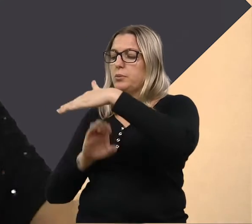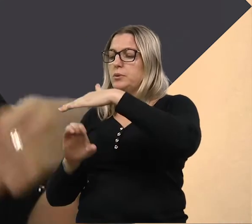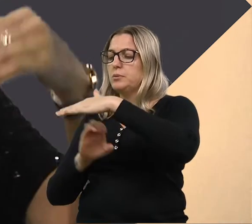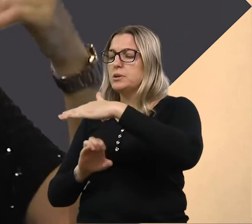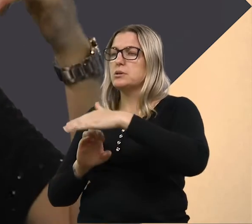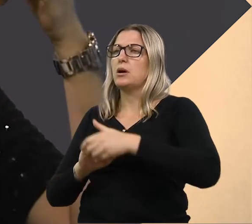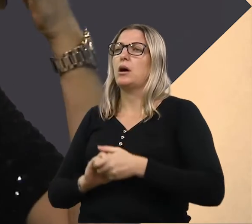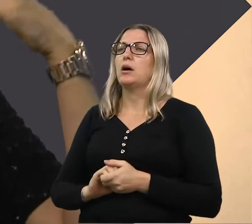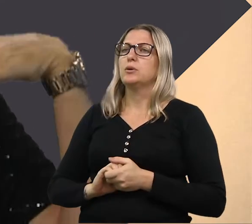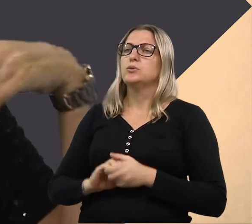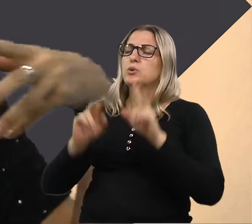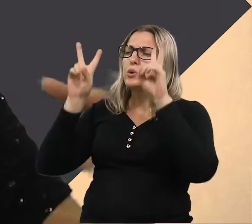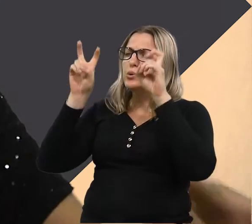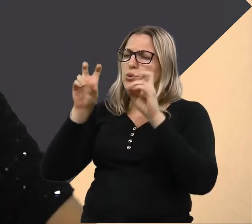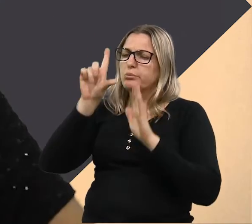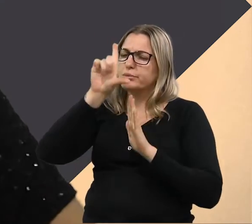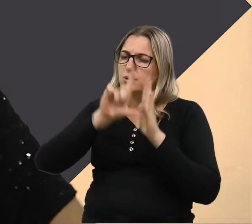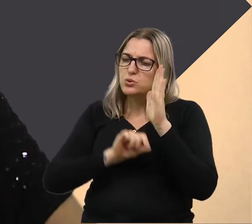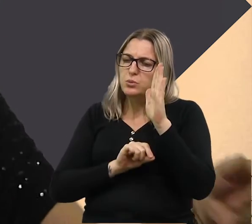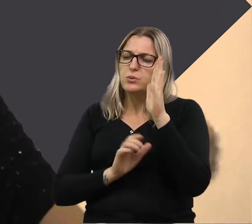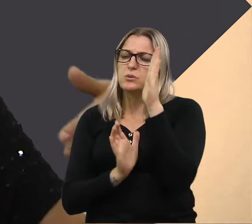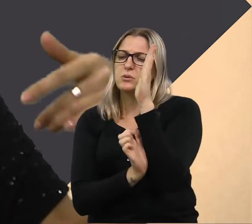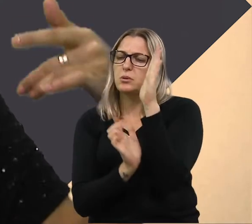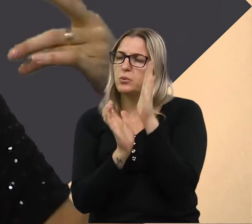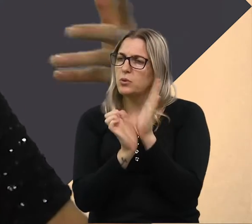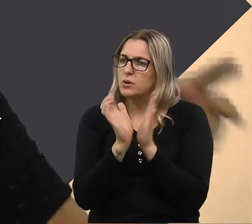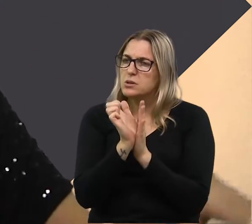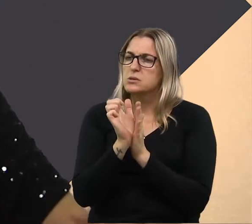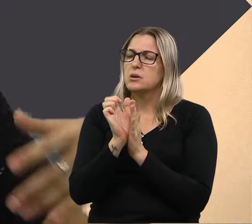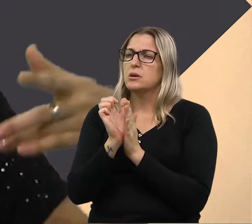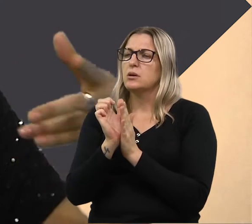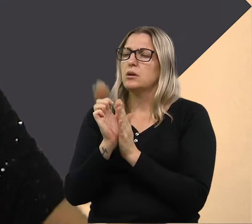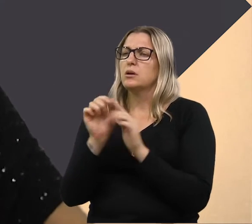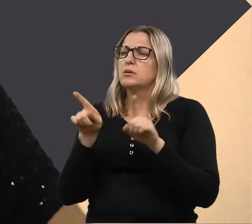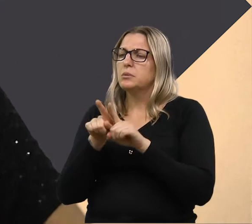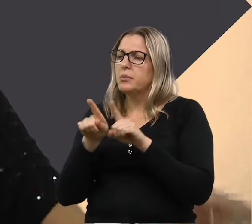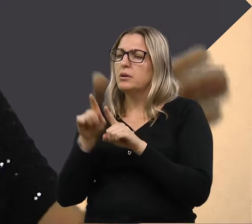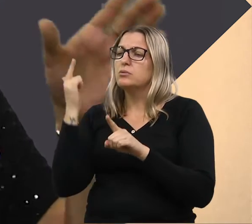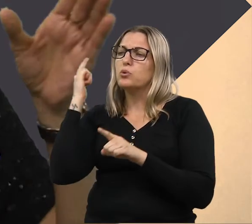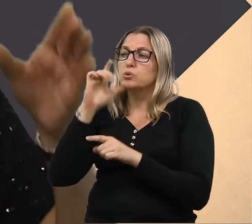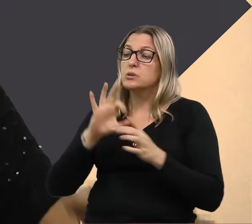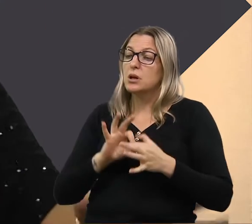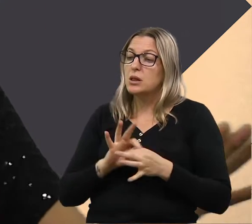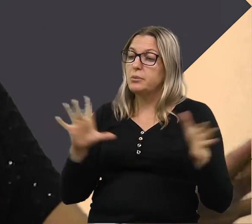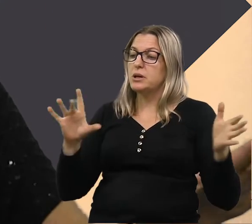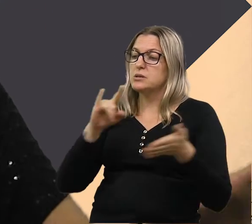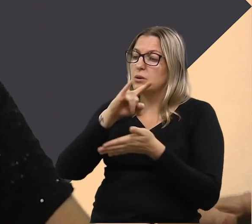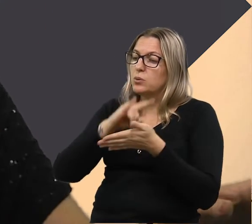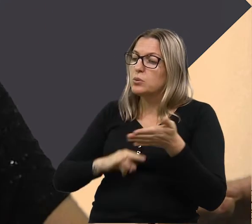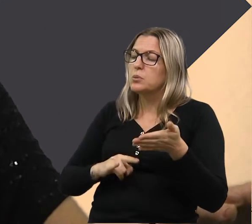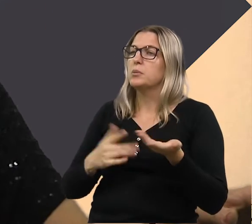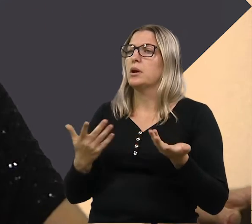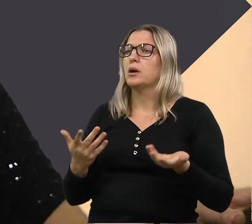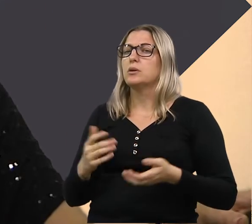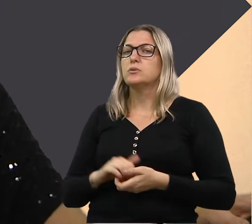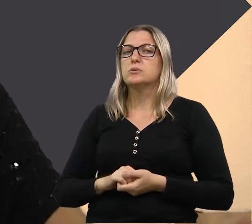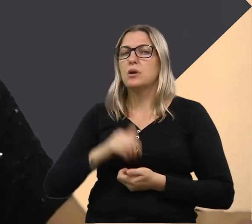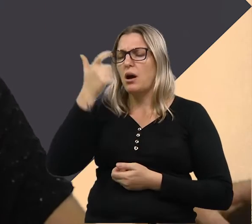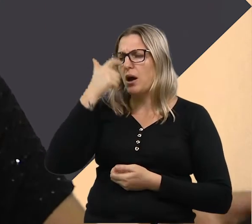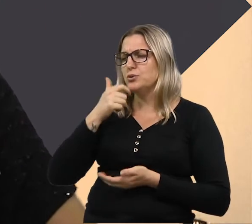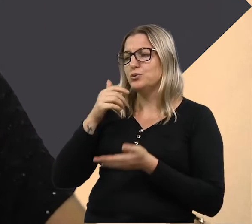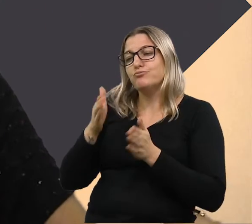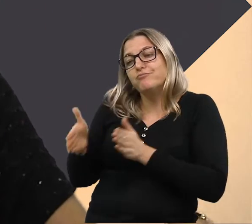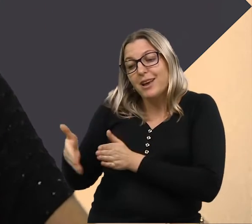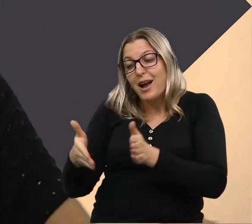morosidade burocrática e você conseguir as liberações extensas Enfim acho que tá sendo caminho